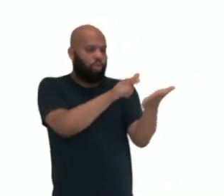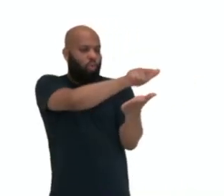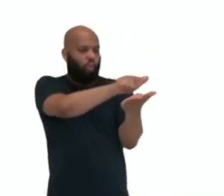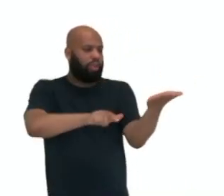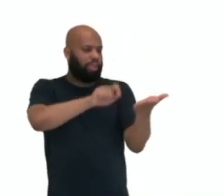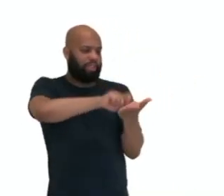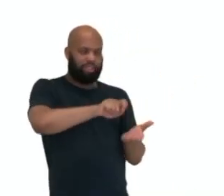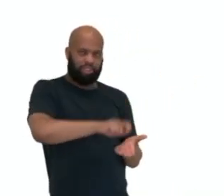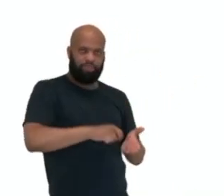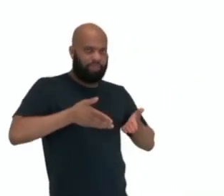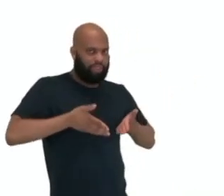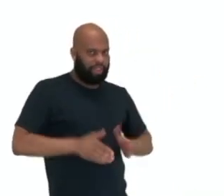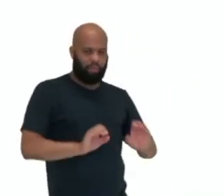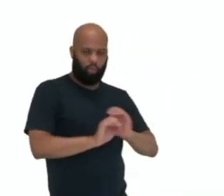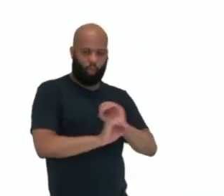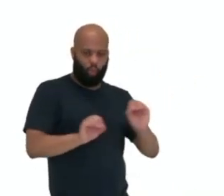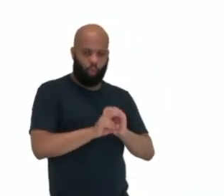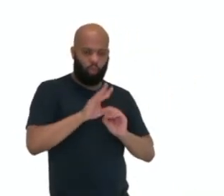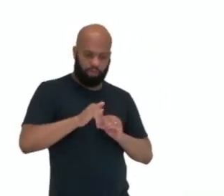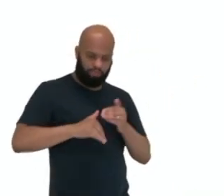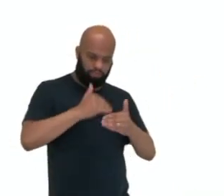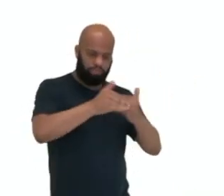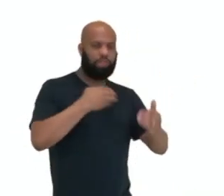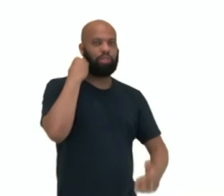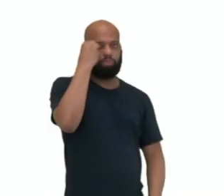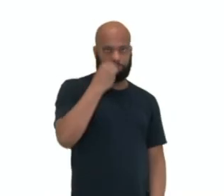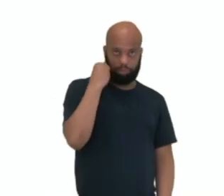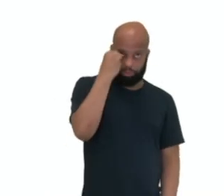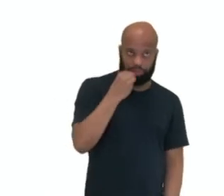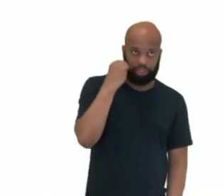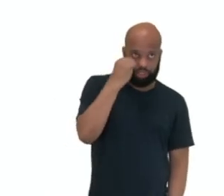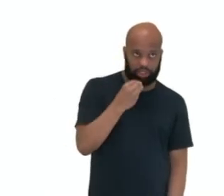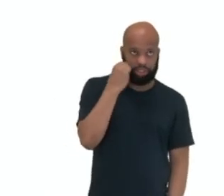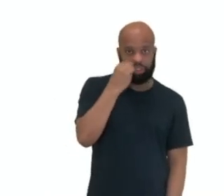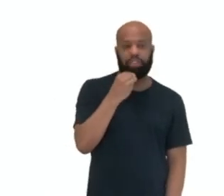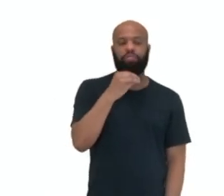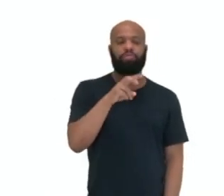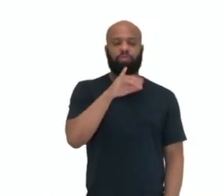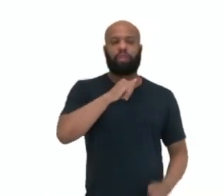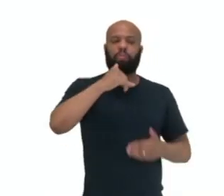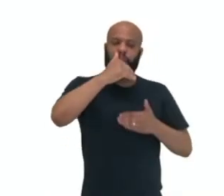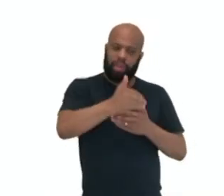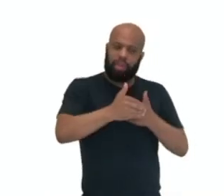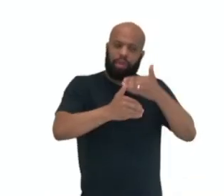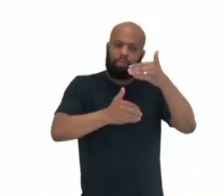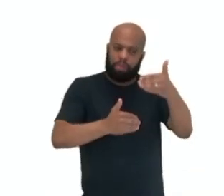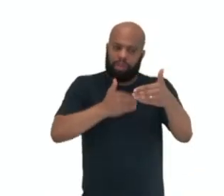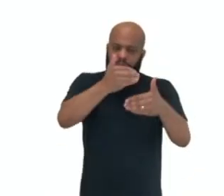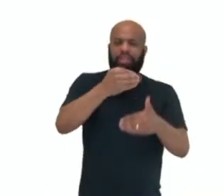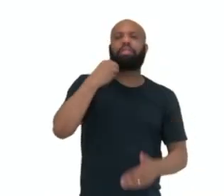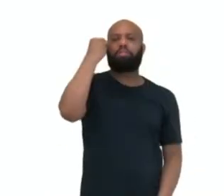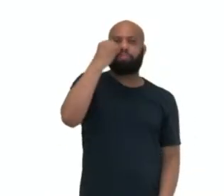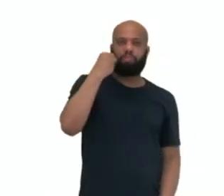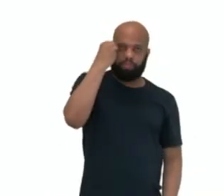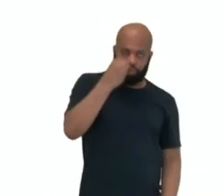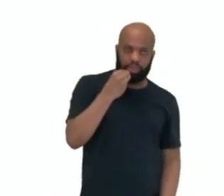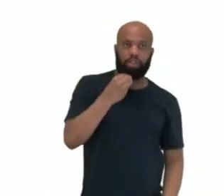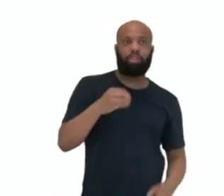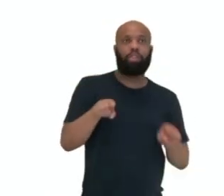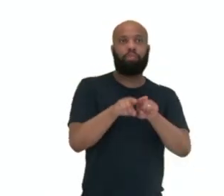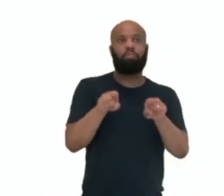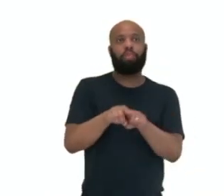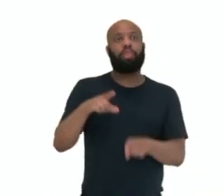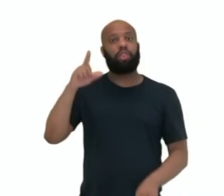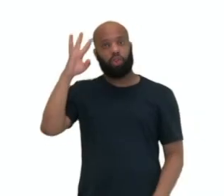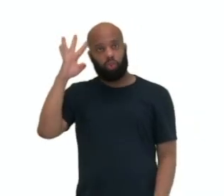acordo com a qual nossa mente é entendida como uma folha em branco, que é preenchida a partir das experiências, e a teoria